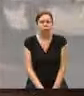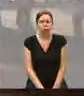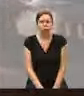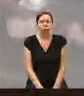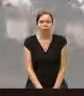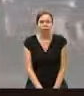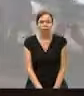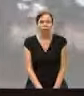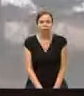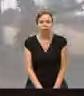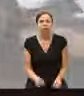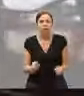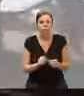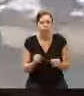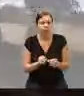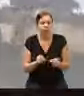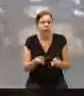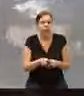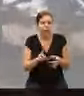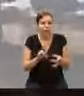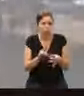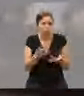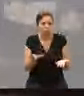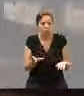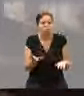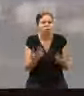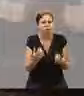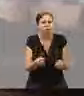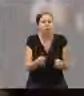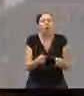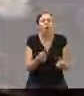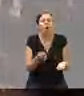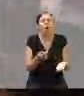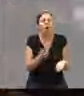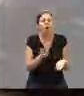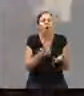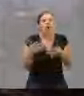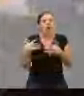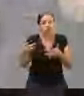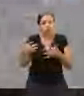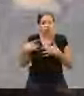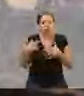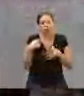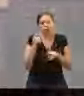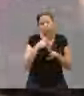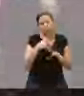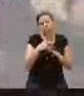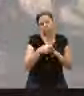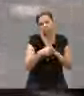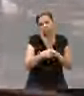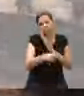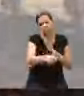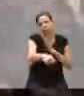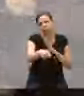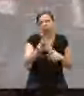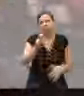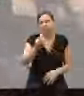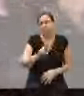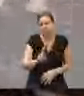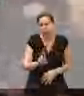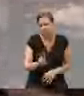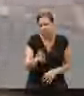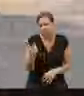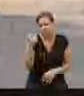www.fraternidadesemfronteiras.org.br e fazer o apadrinhamento. O apadrinhamento nada mais é do que uma doação mensal de R$50, onde esse